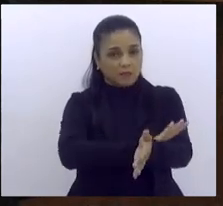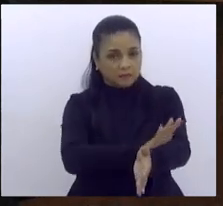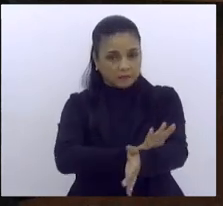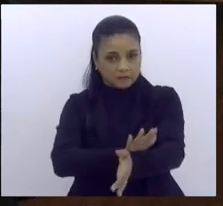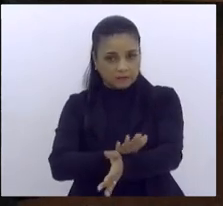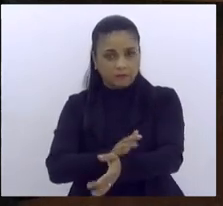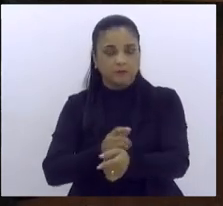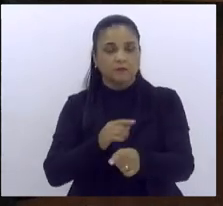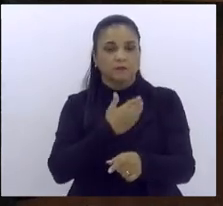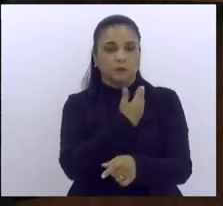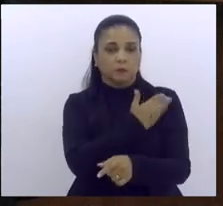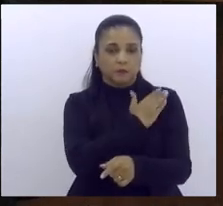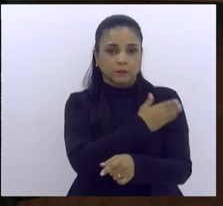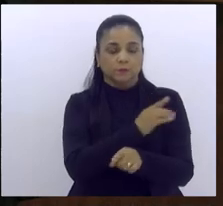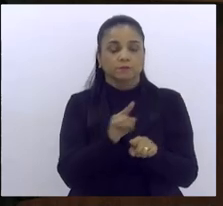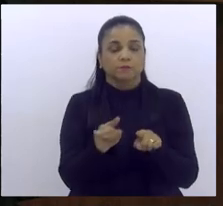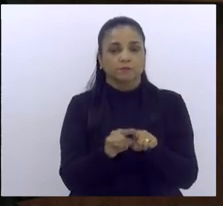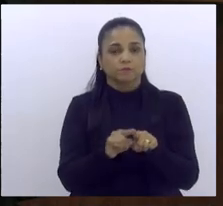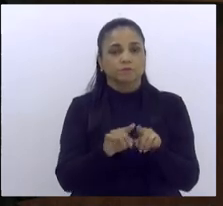também deveria constar